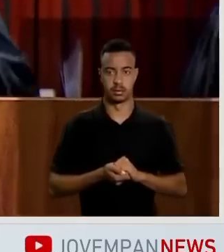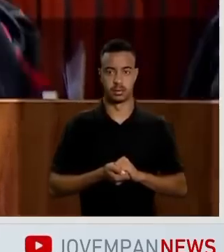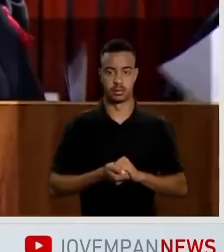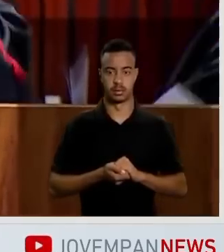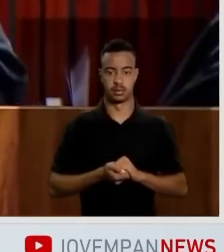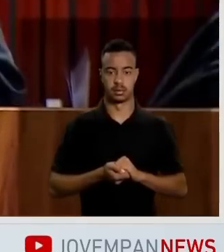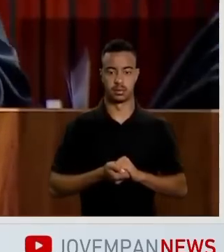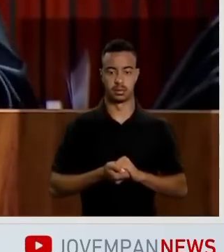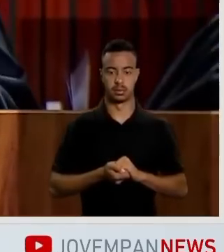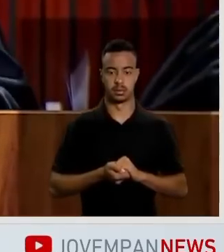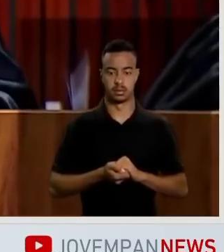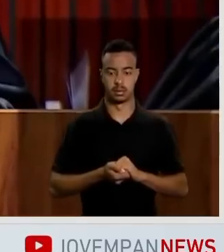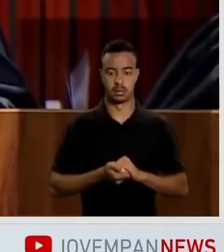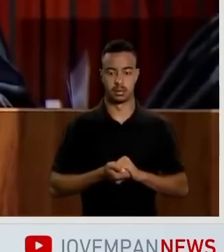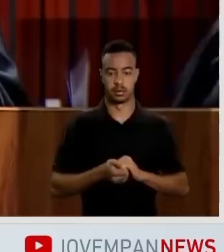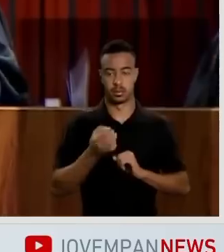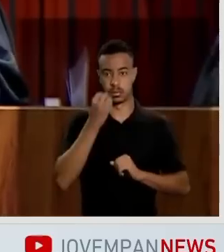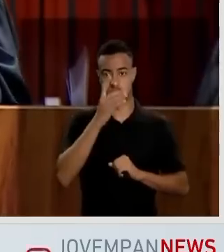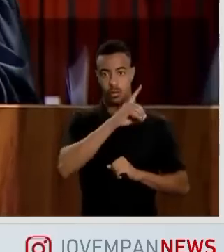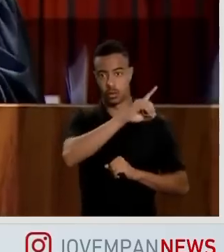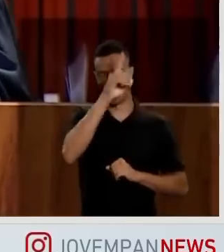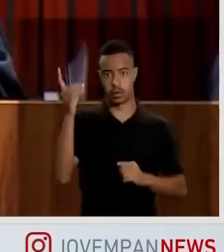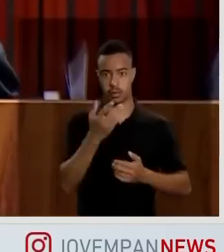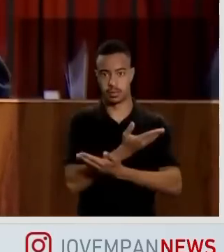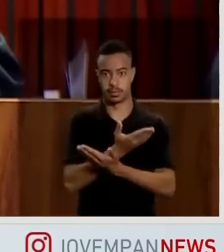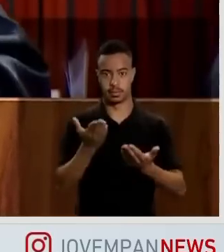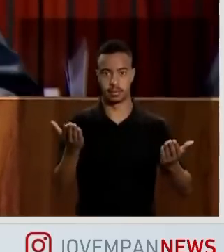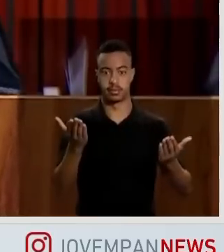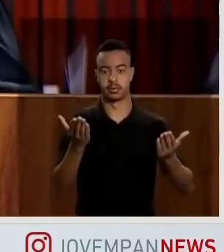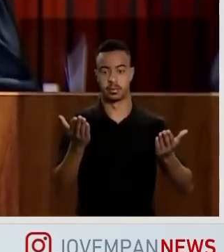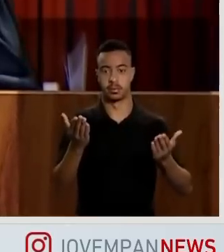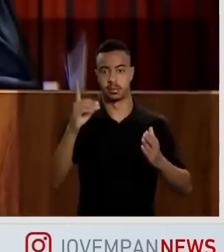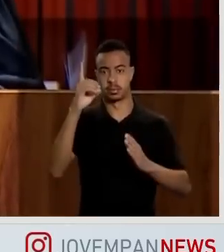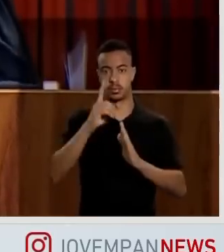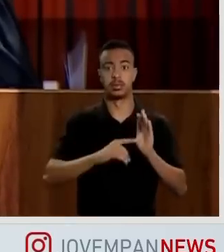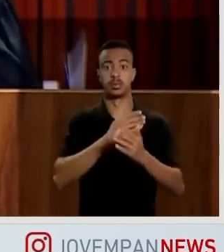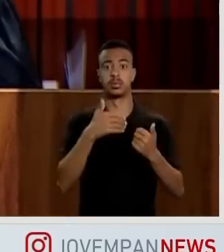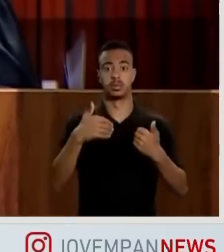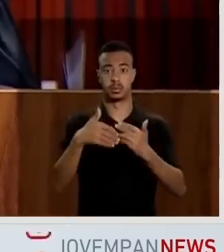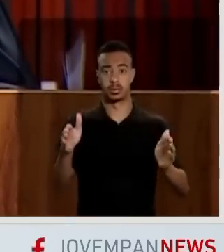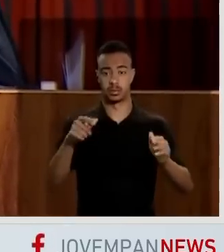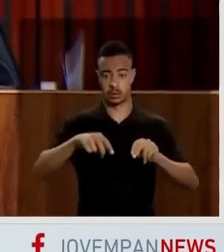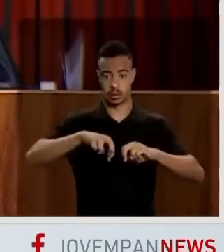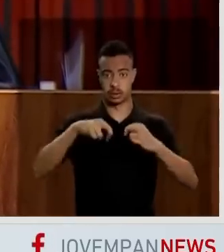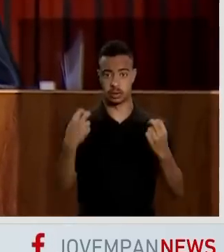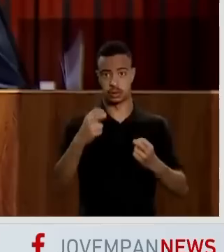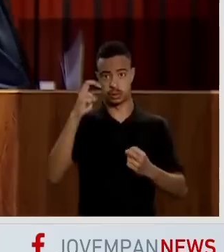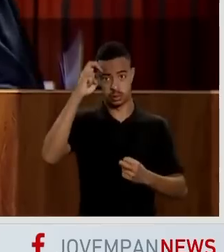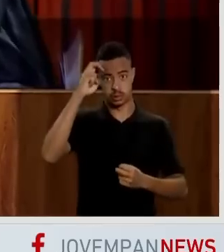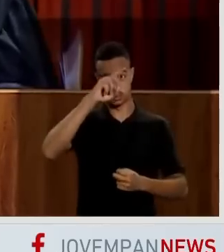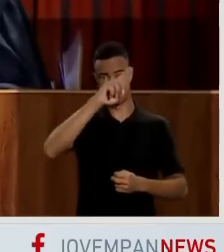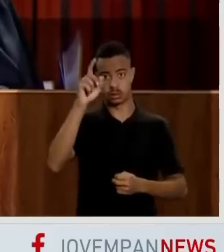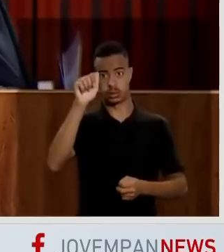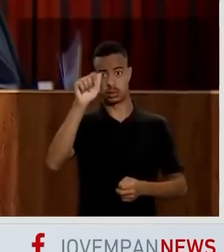Loma fácil. Mas eu queria fazer uma pergunta ao Renato, que falou em necessidade de mudar a Constituição. Precisaria mudar a